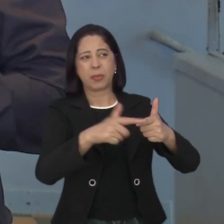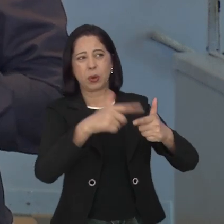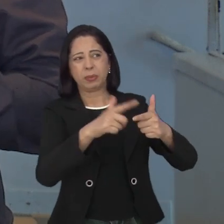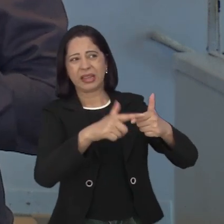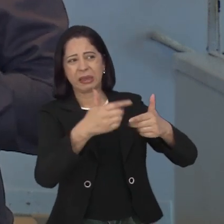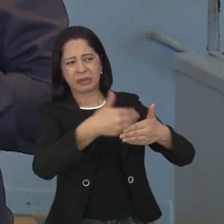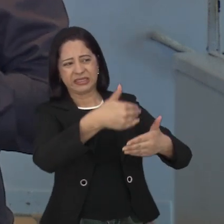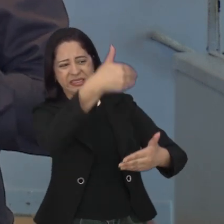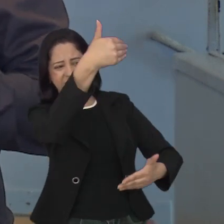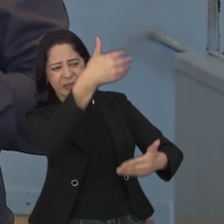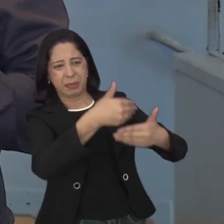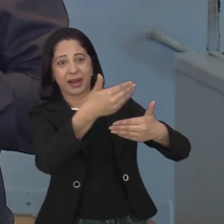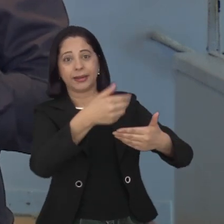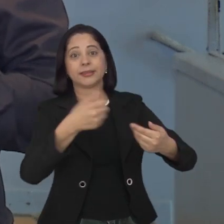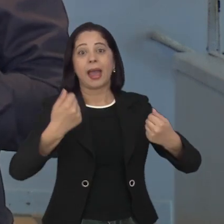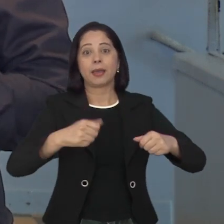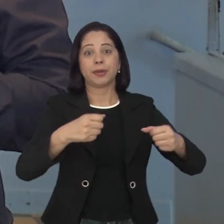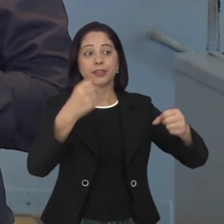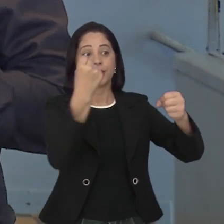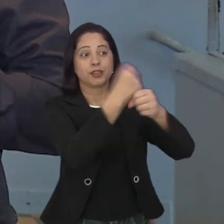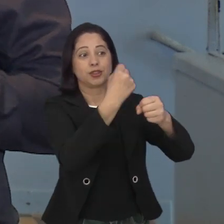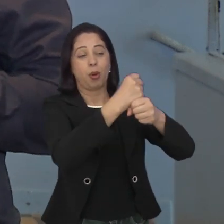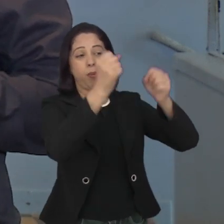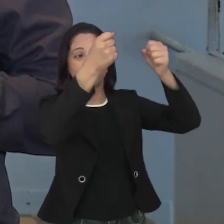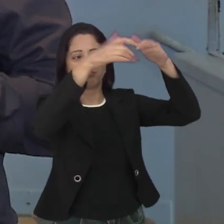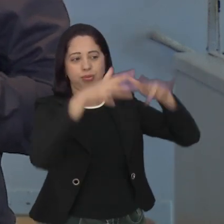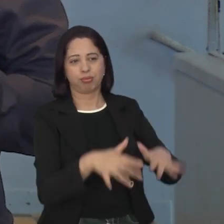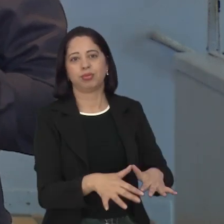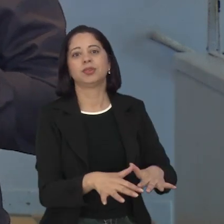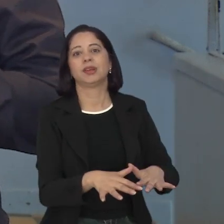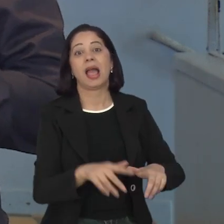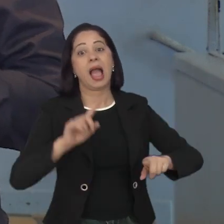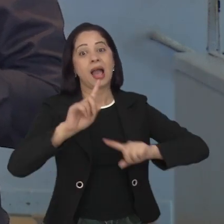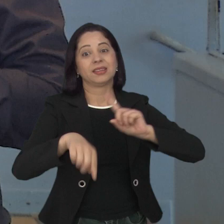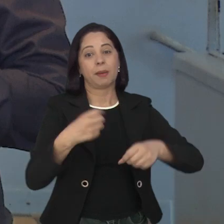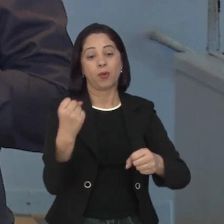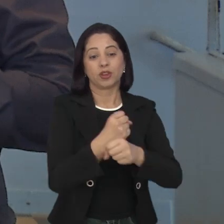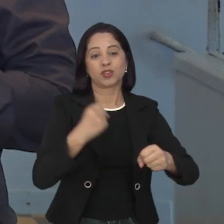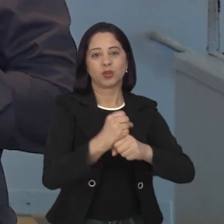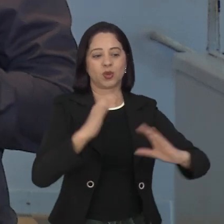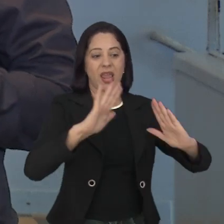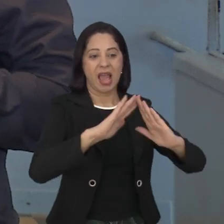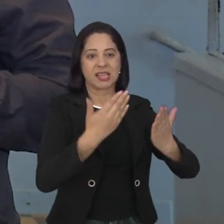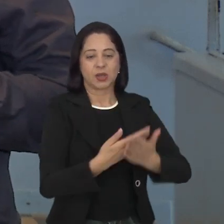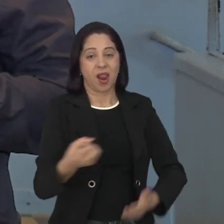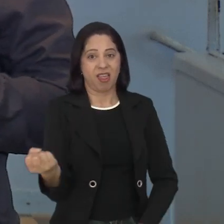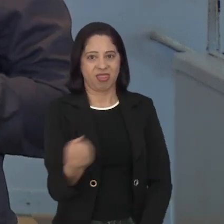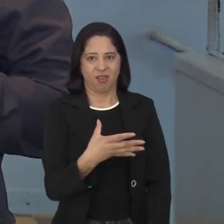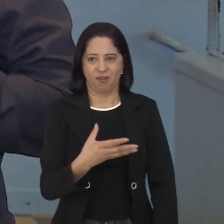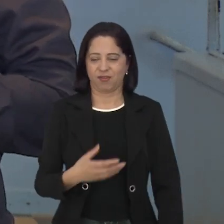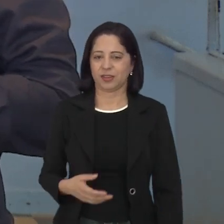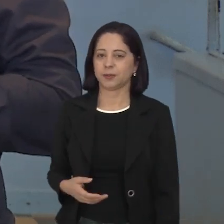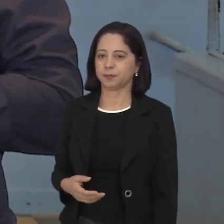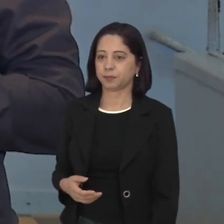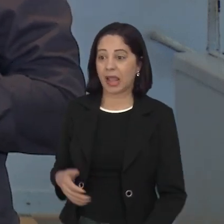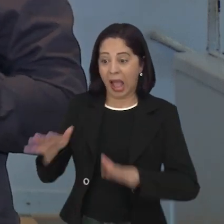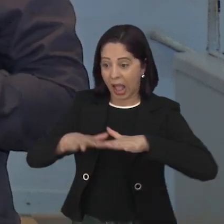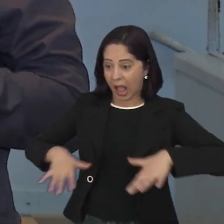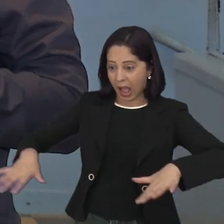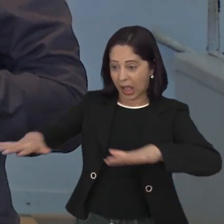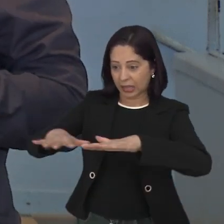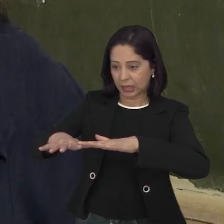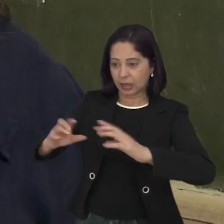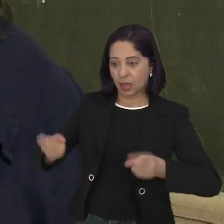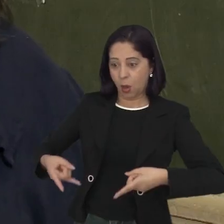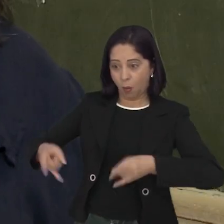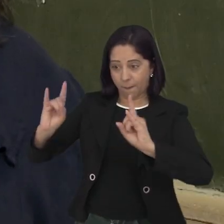nesse mesmo endereço apresentou problemas estruturais então ele precisou ser derrubado para dar o lugar Justamente a essa